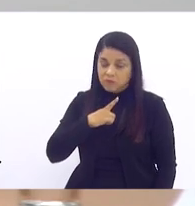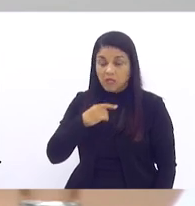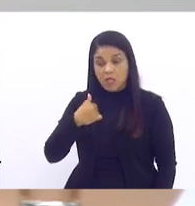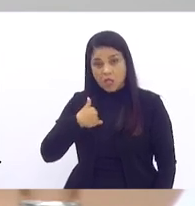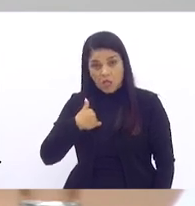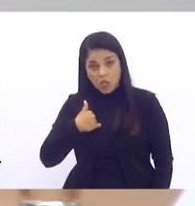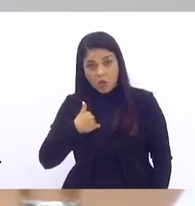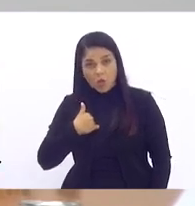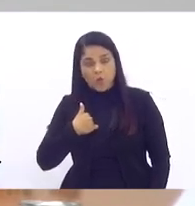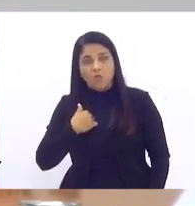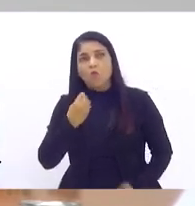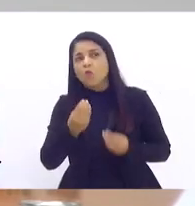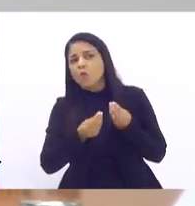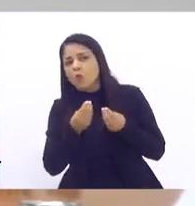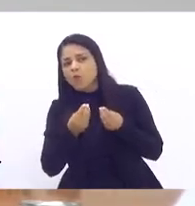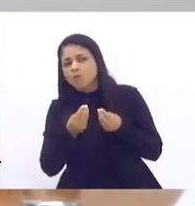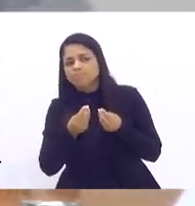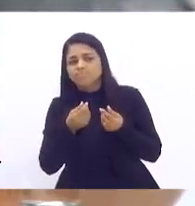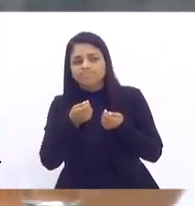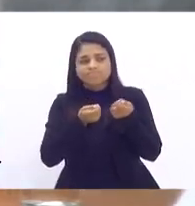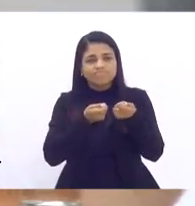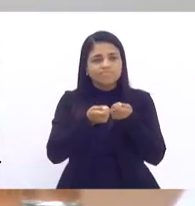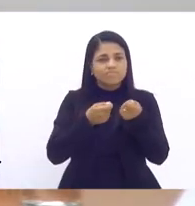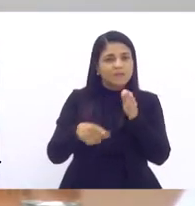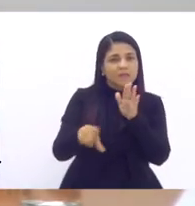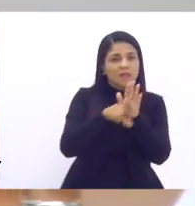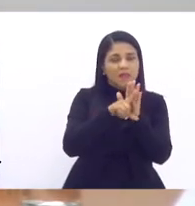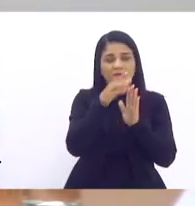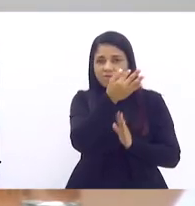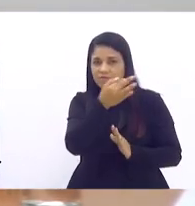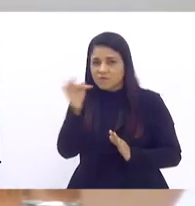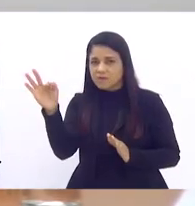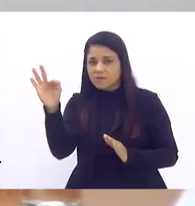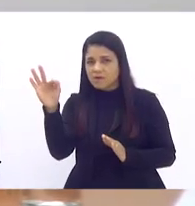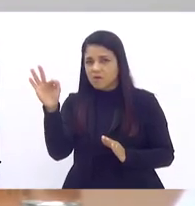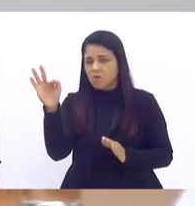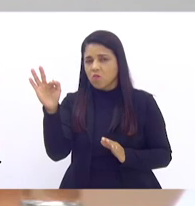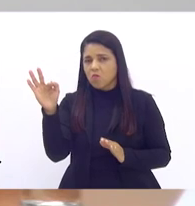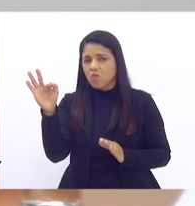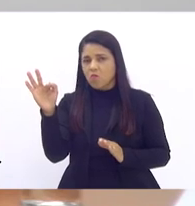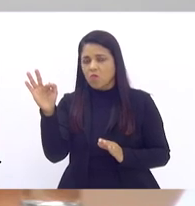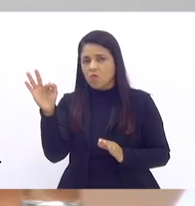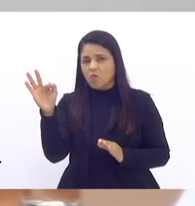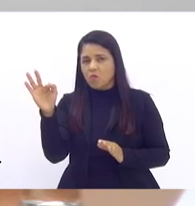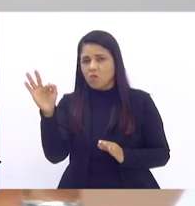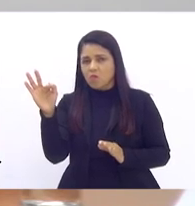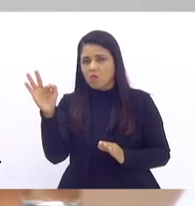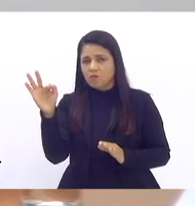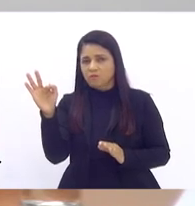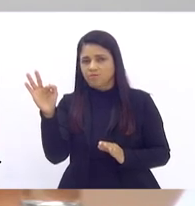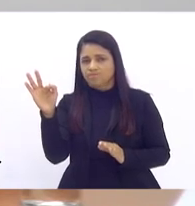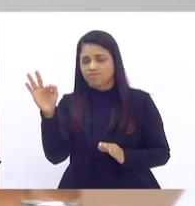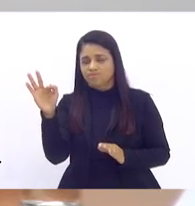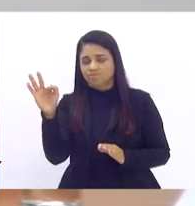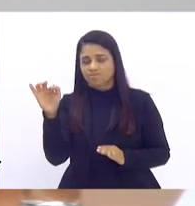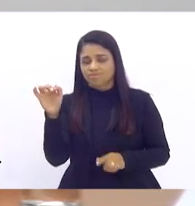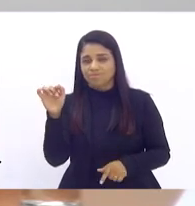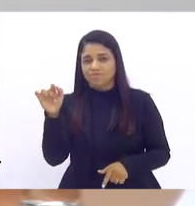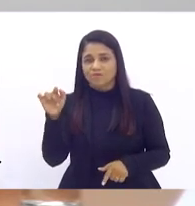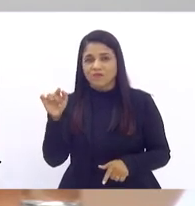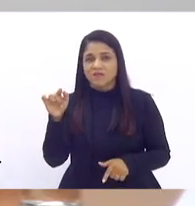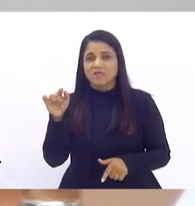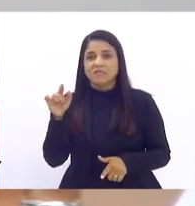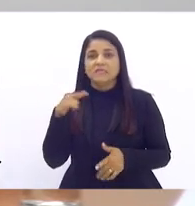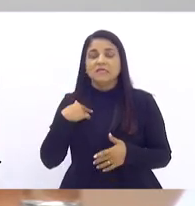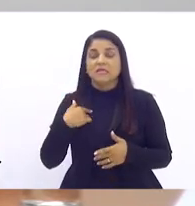Como regular em lei federal essa essa digamos mordida em cima